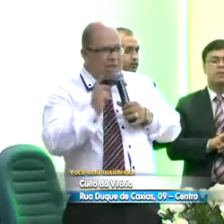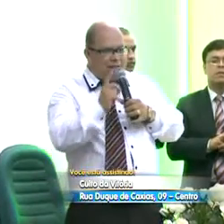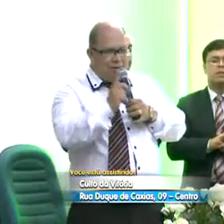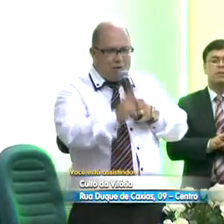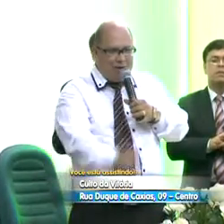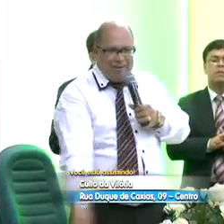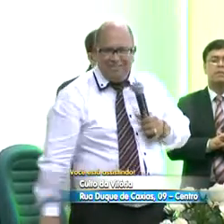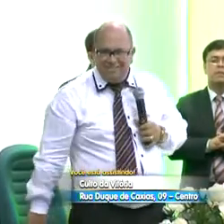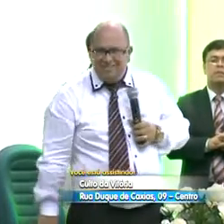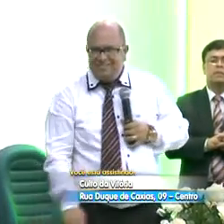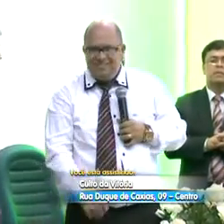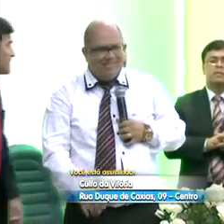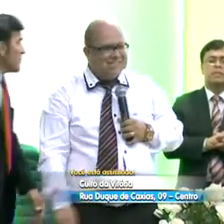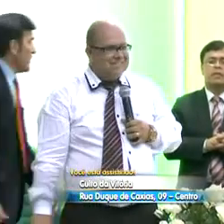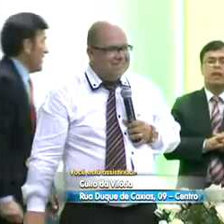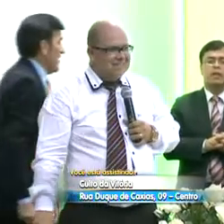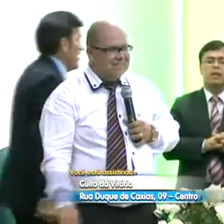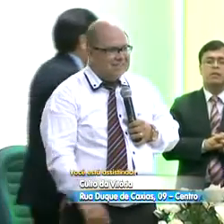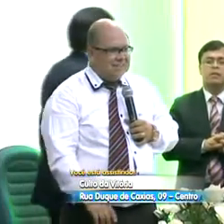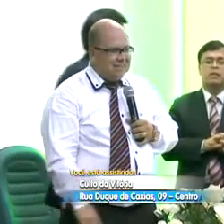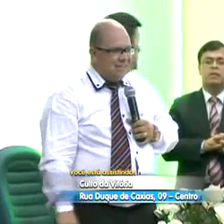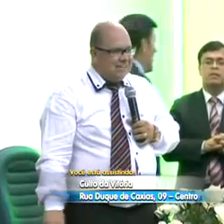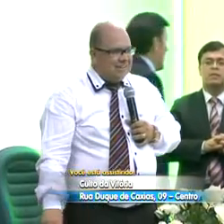o passe da vitória.